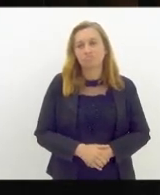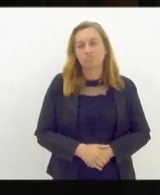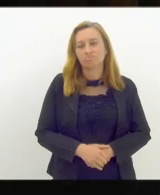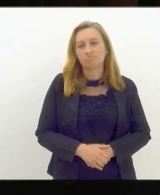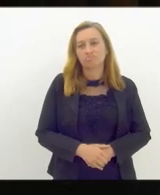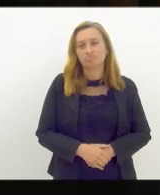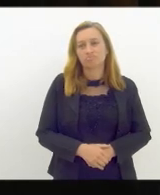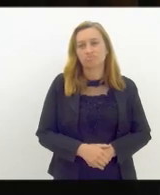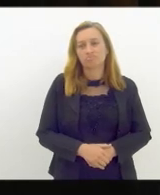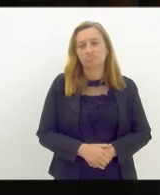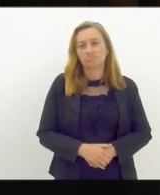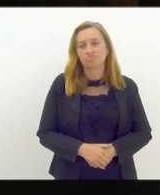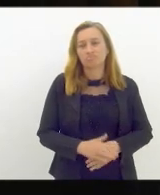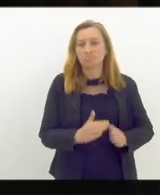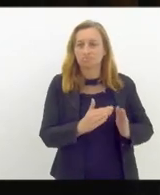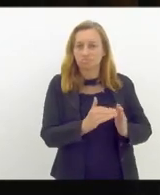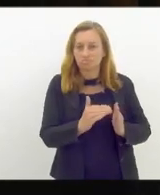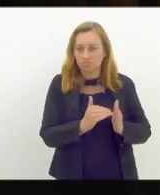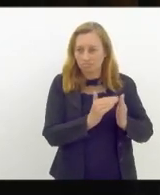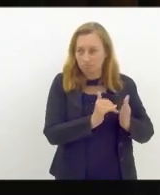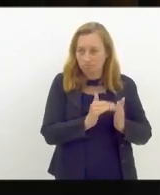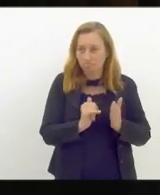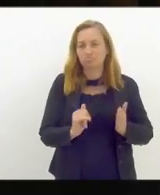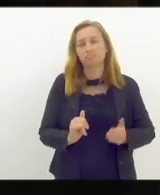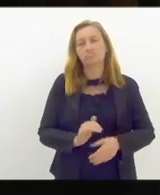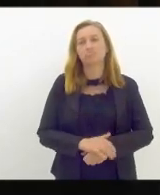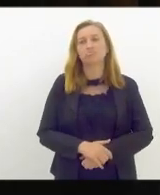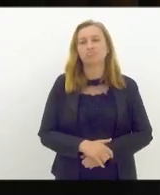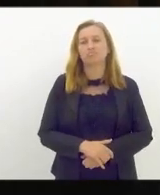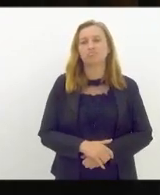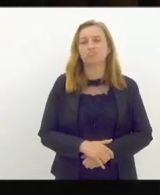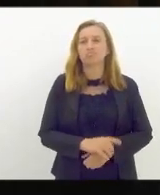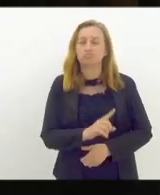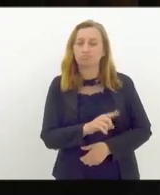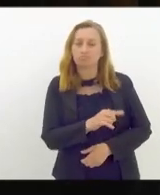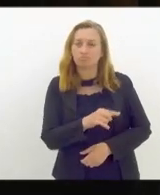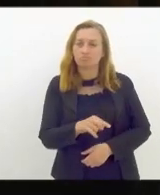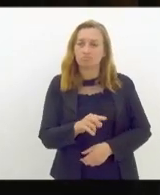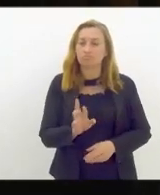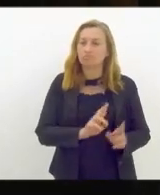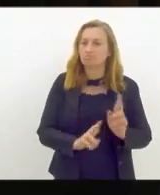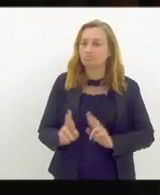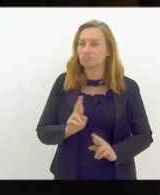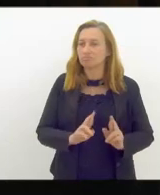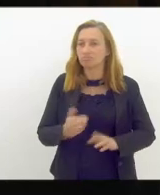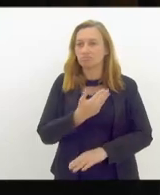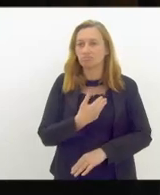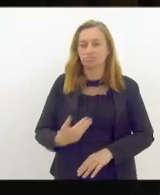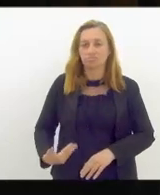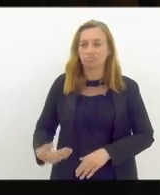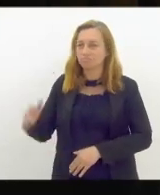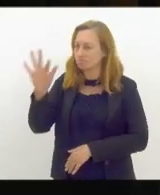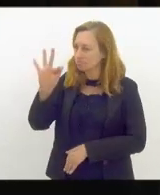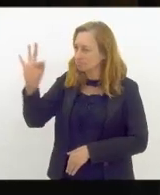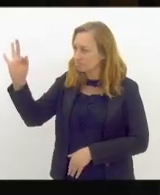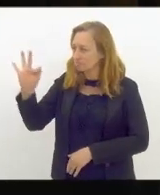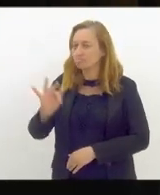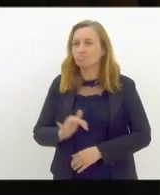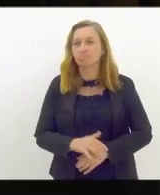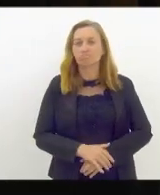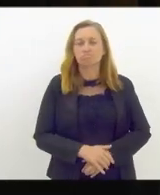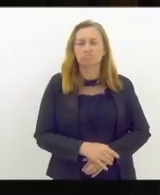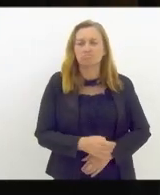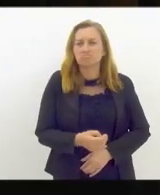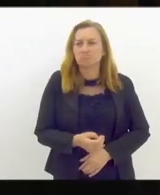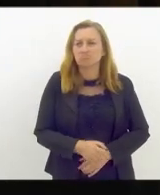desarticulados numa lógica perversa com relação ao governo federal. Governo federal que